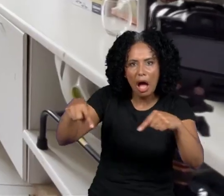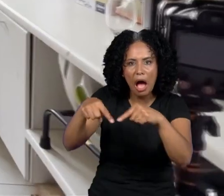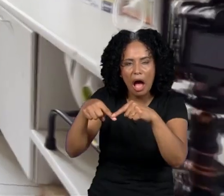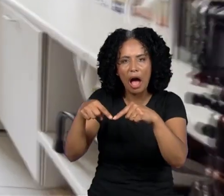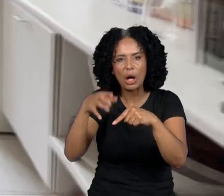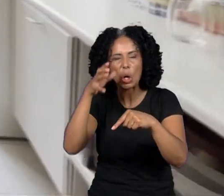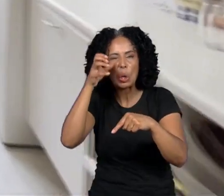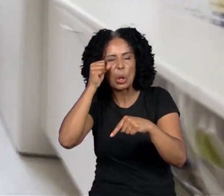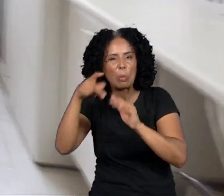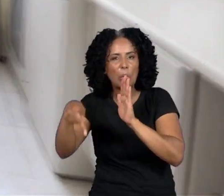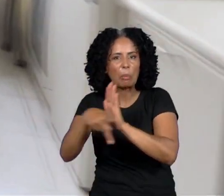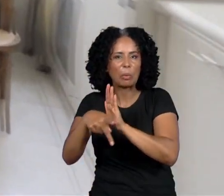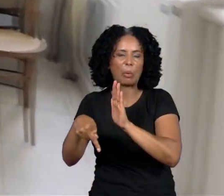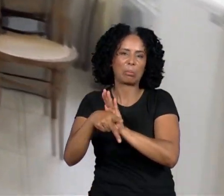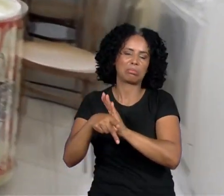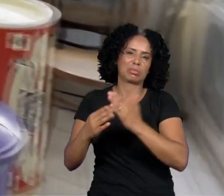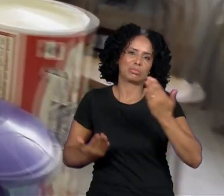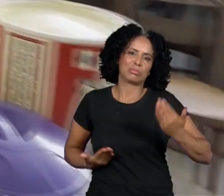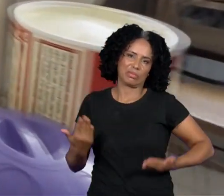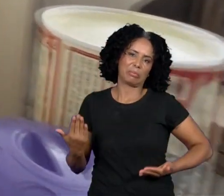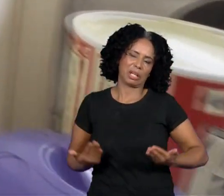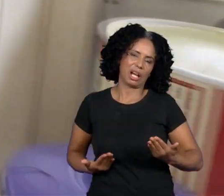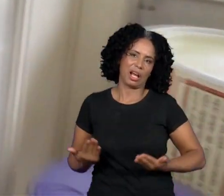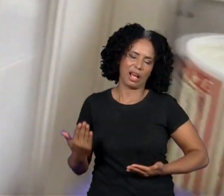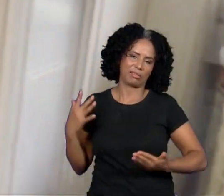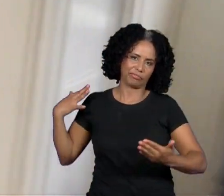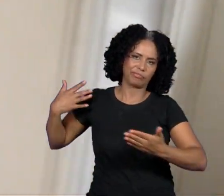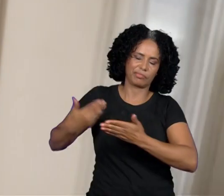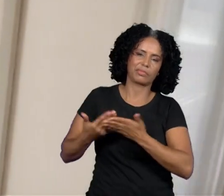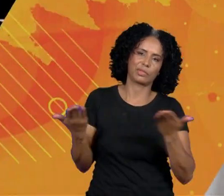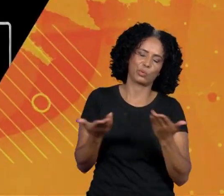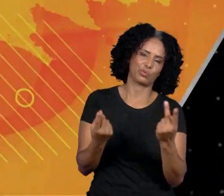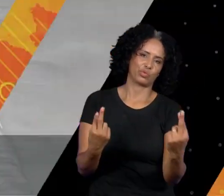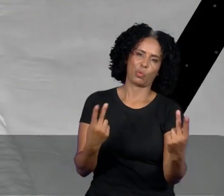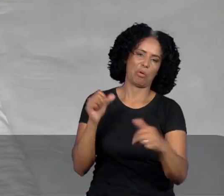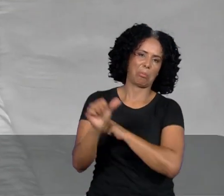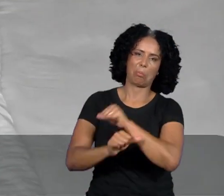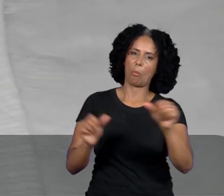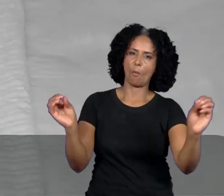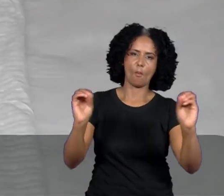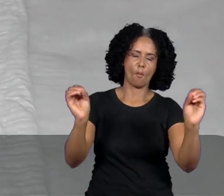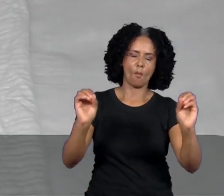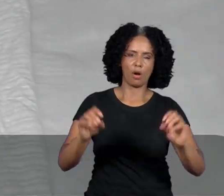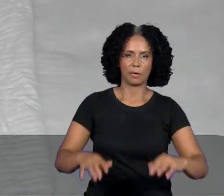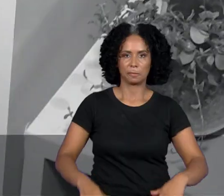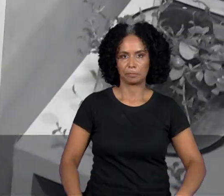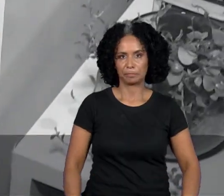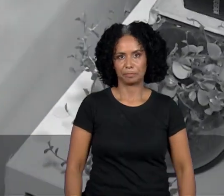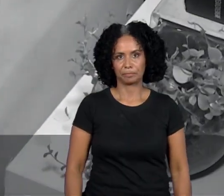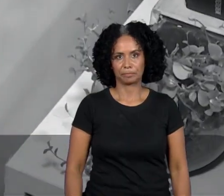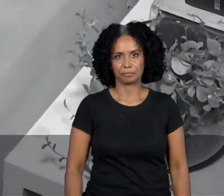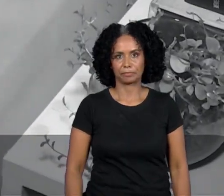aquilo se transformou, né, reconfigurou como quarto de empregada, né?